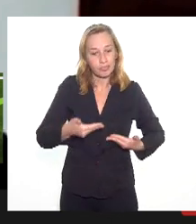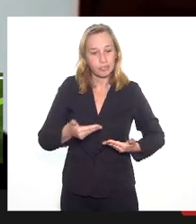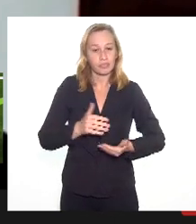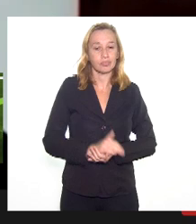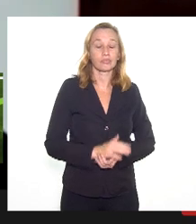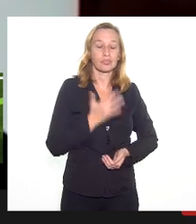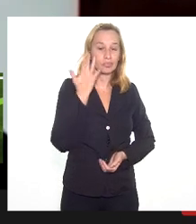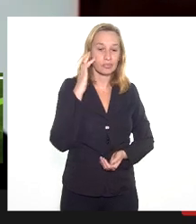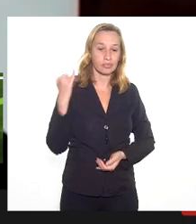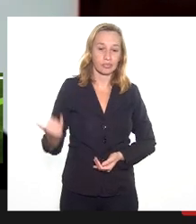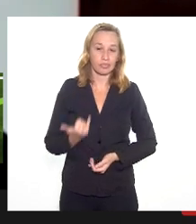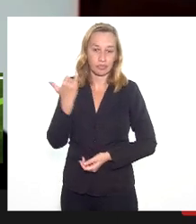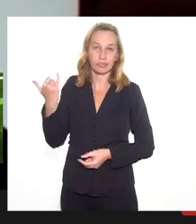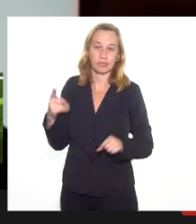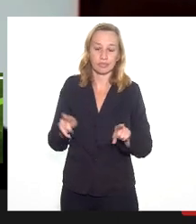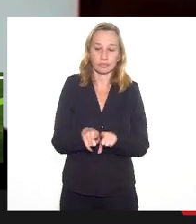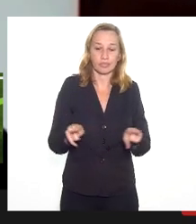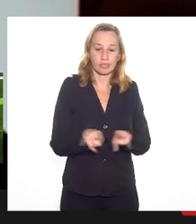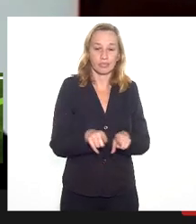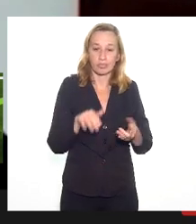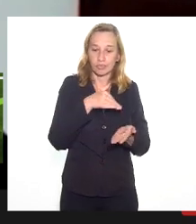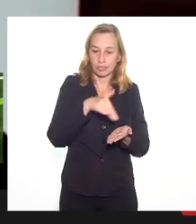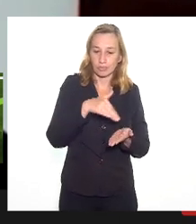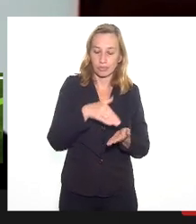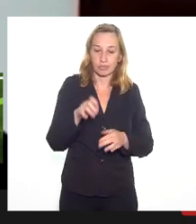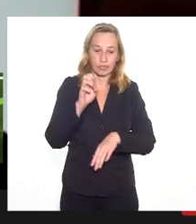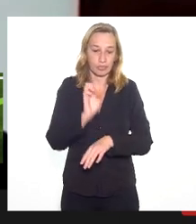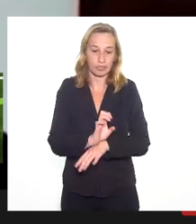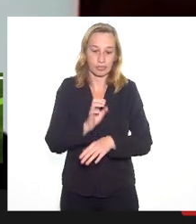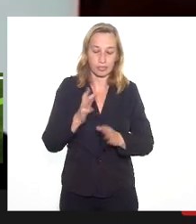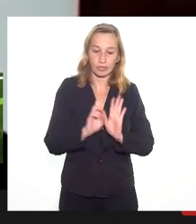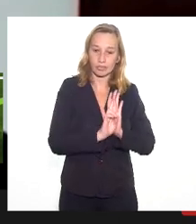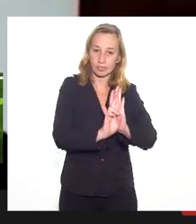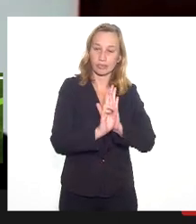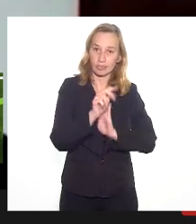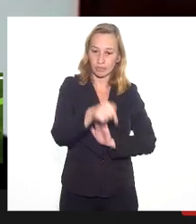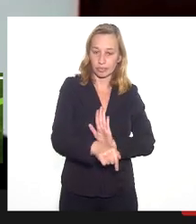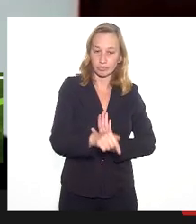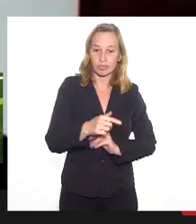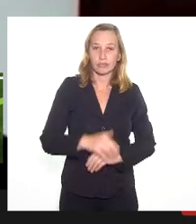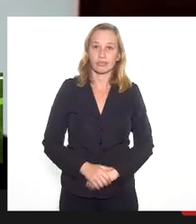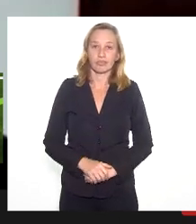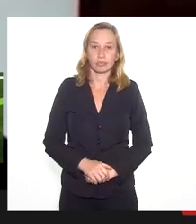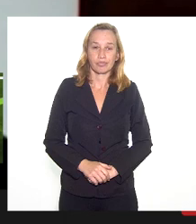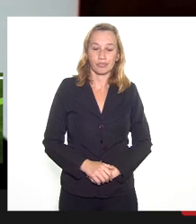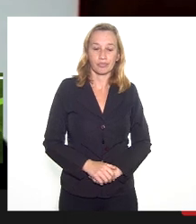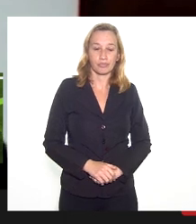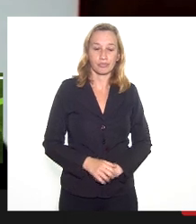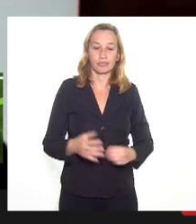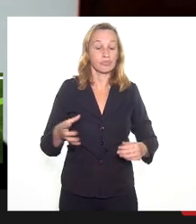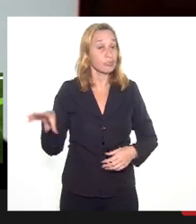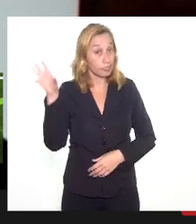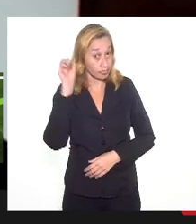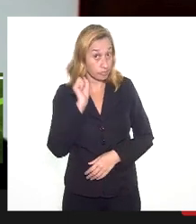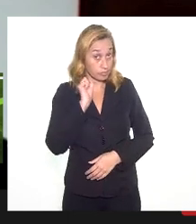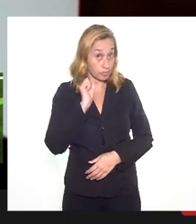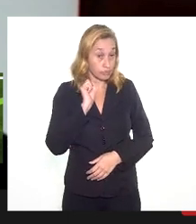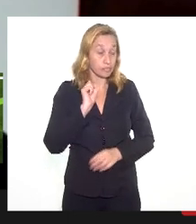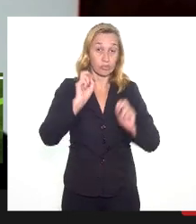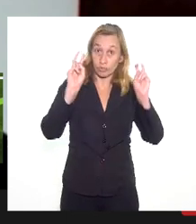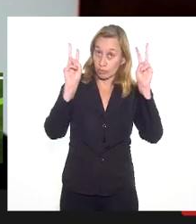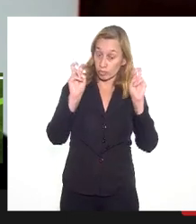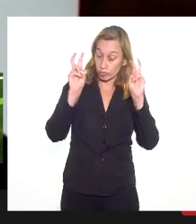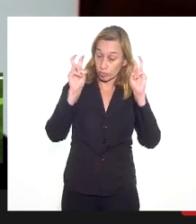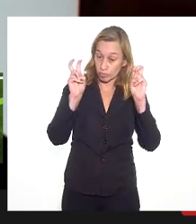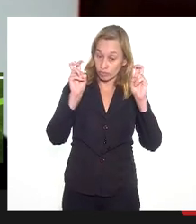Acho importante também a secretaria estar sendo representada. Então, estamos assim, dispostos a ouvir, né, o tema.